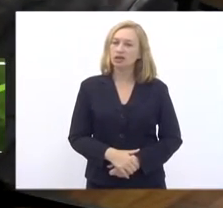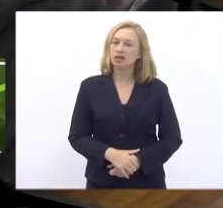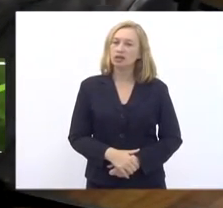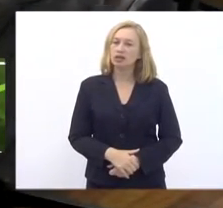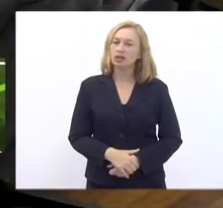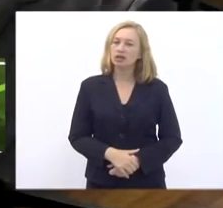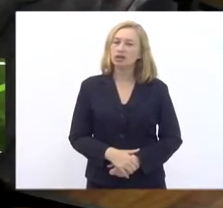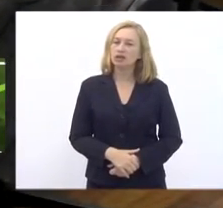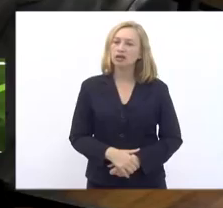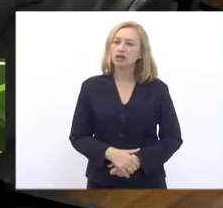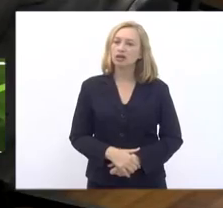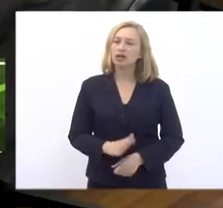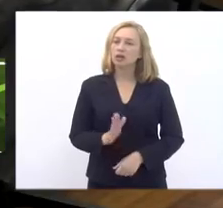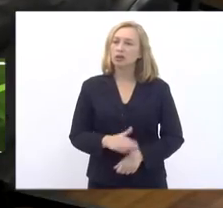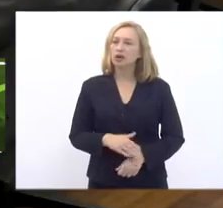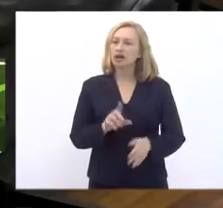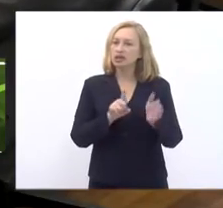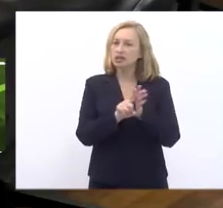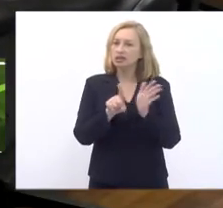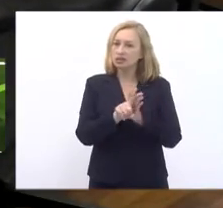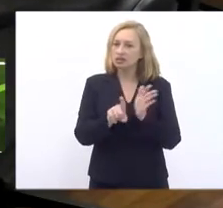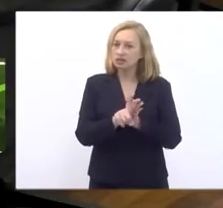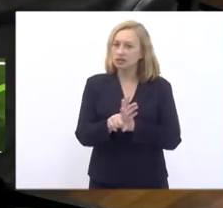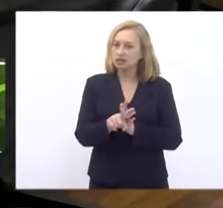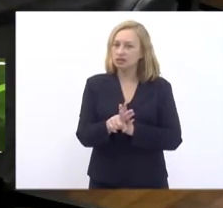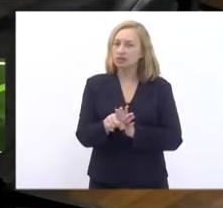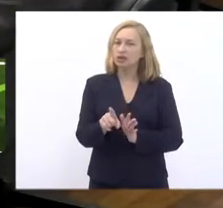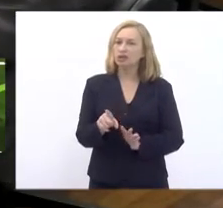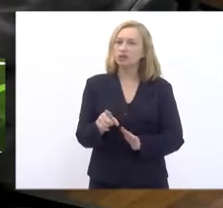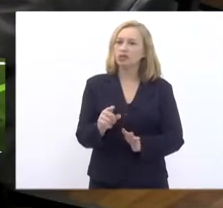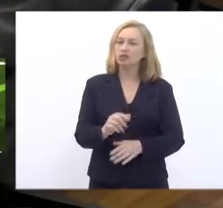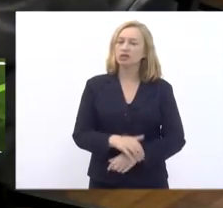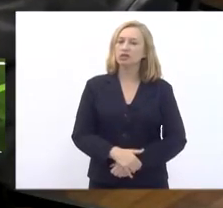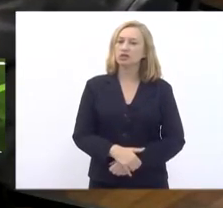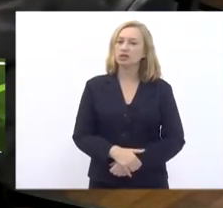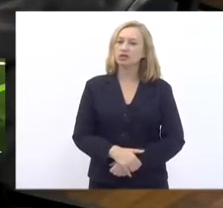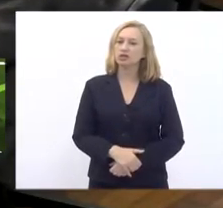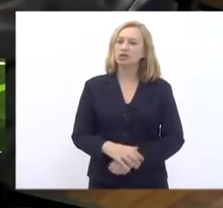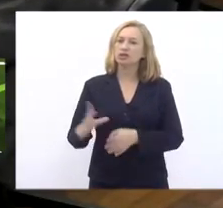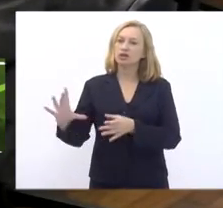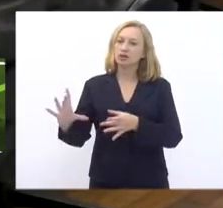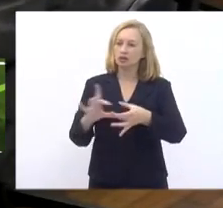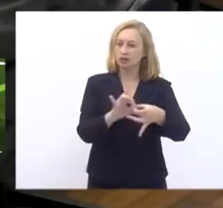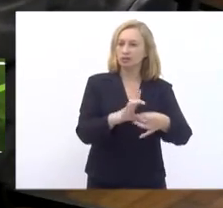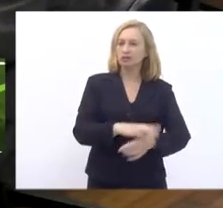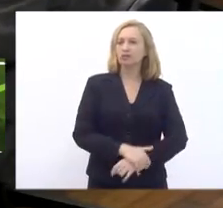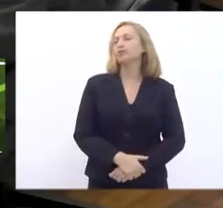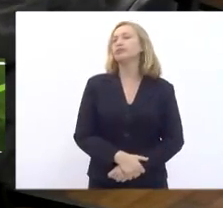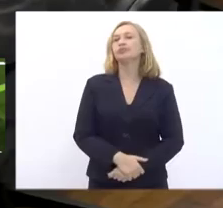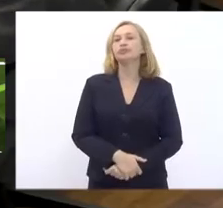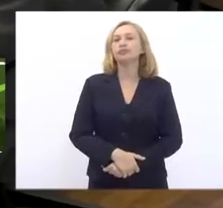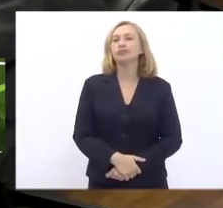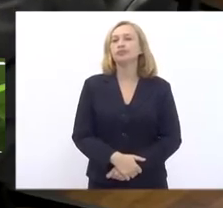Opa. Aglutinar mais algumas Sim, questões. Sim, isso que eu estava querendo. Marta também? Valeu.